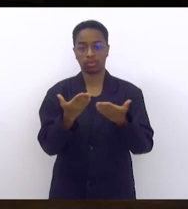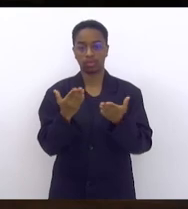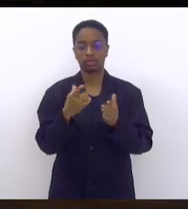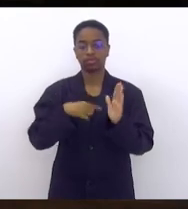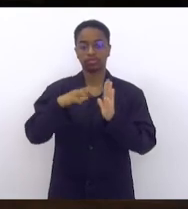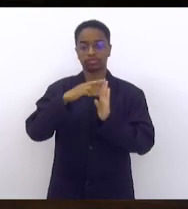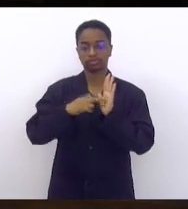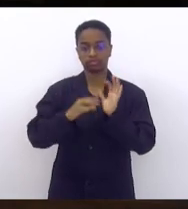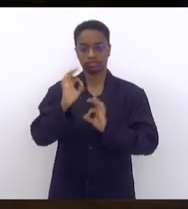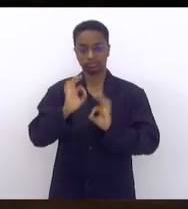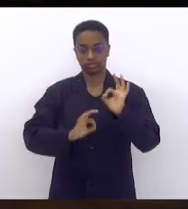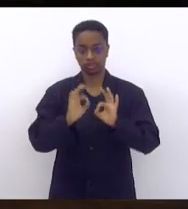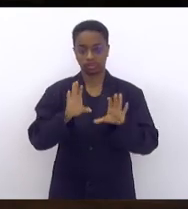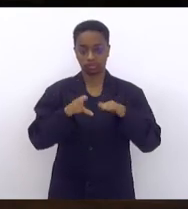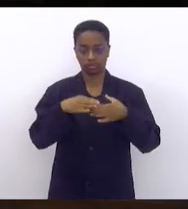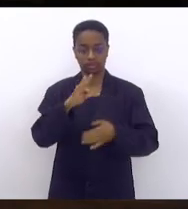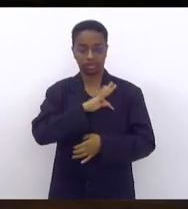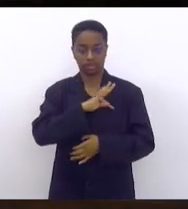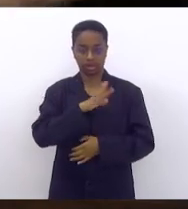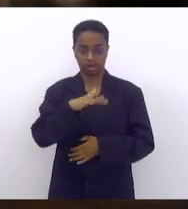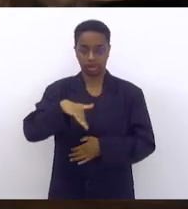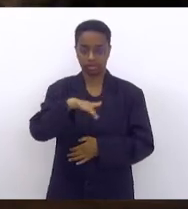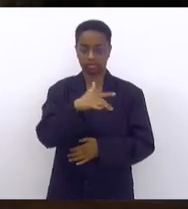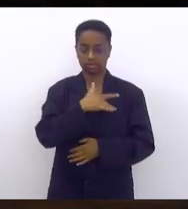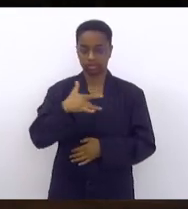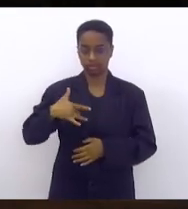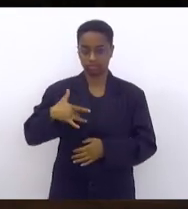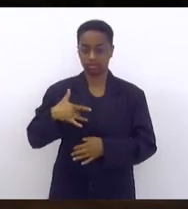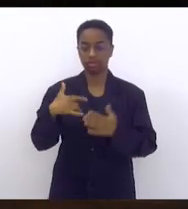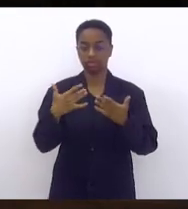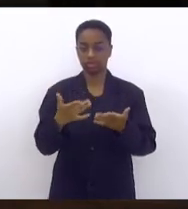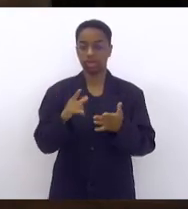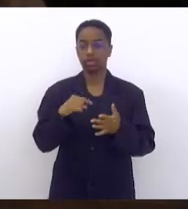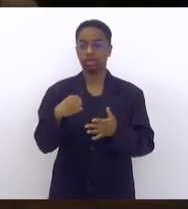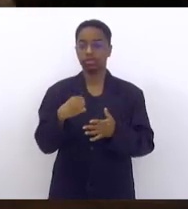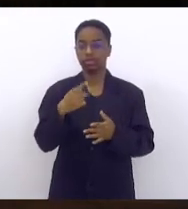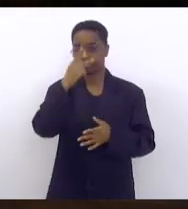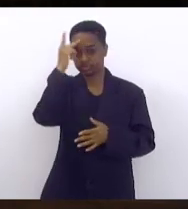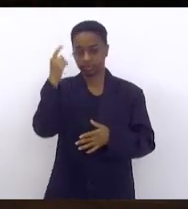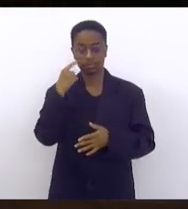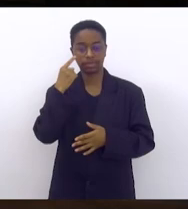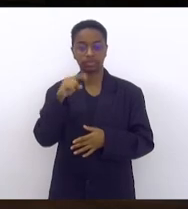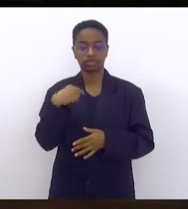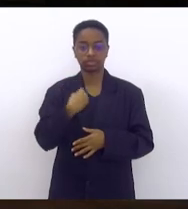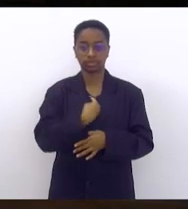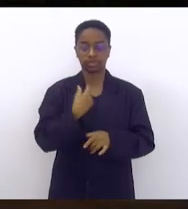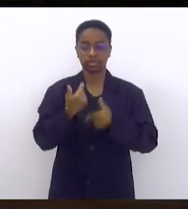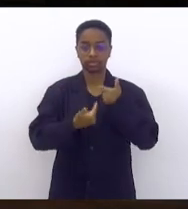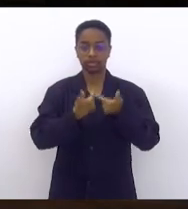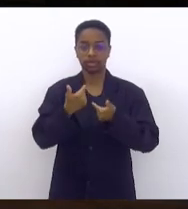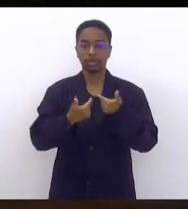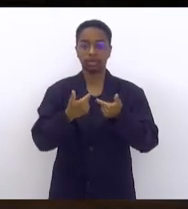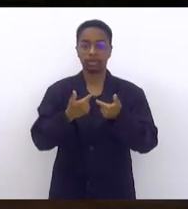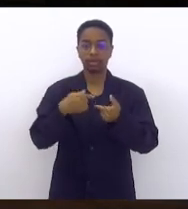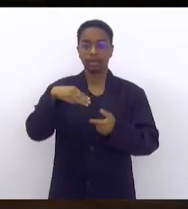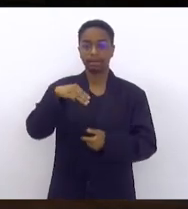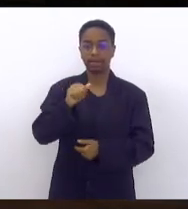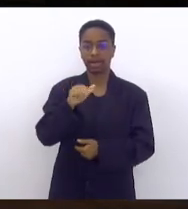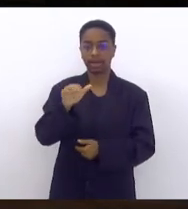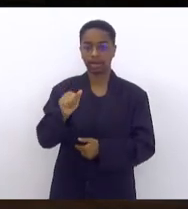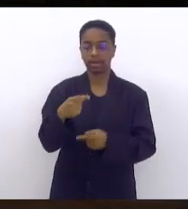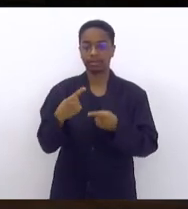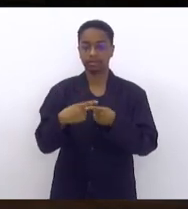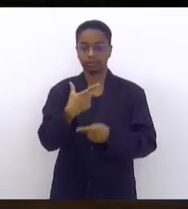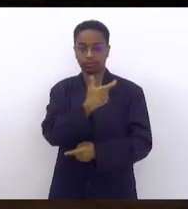profissão técnica em saúde. A gente era considerado como se fosse um vaqueiro, né? Tanto é que na vacinação nós não tínhamos prioridade,